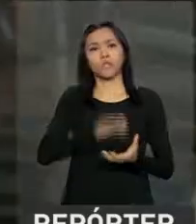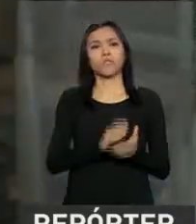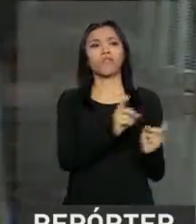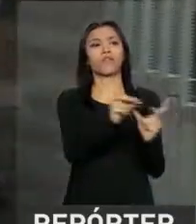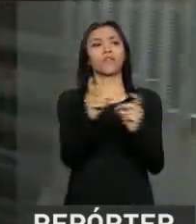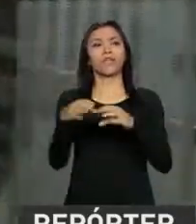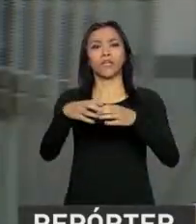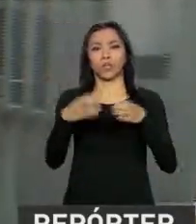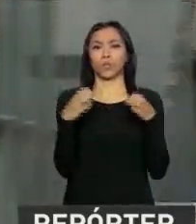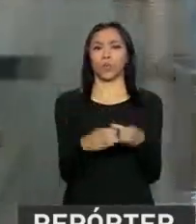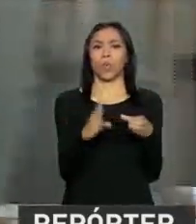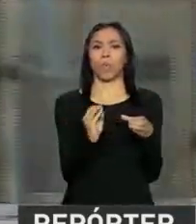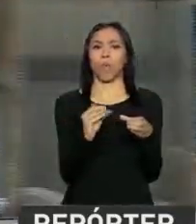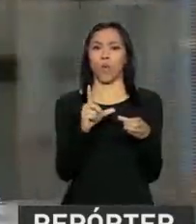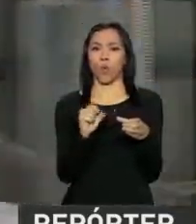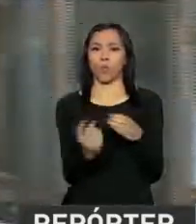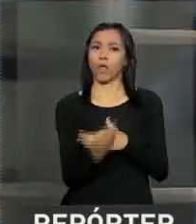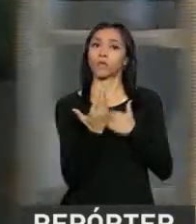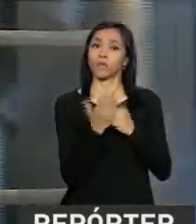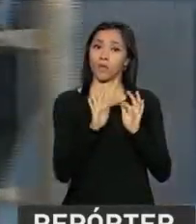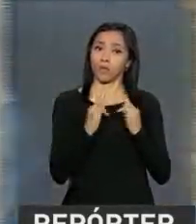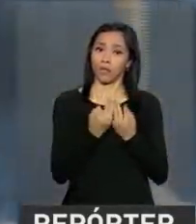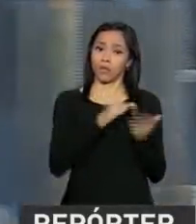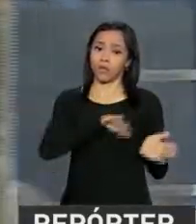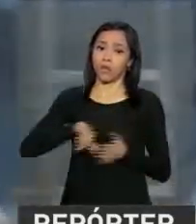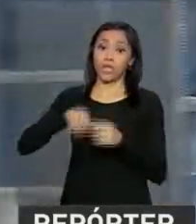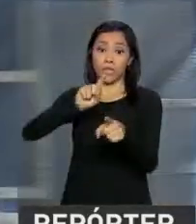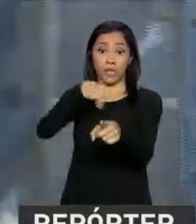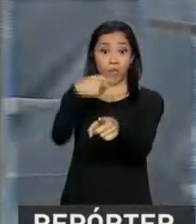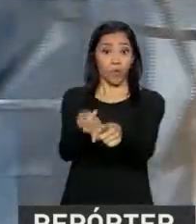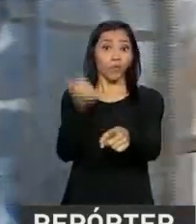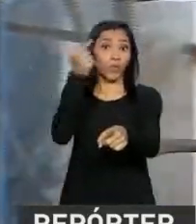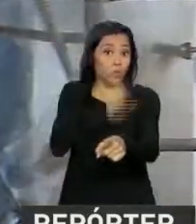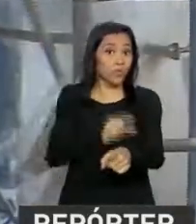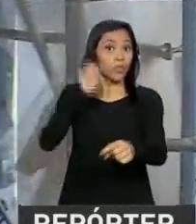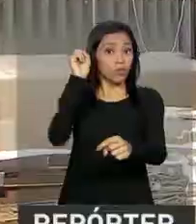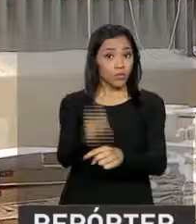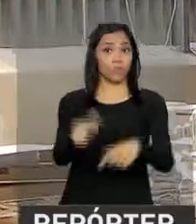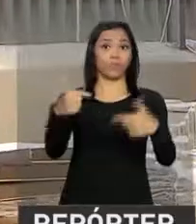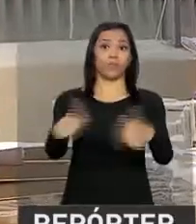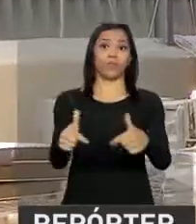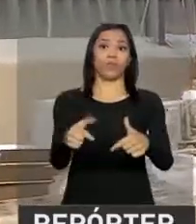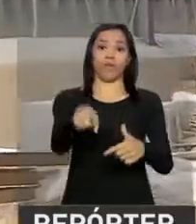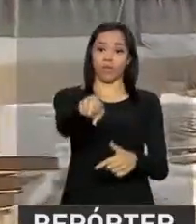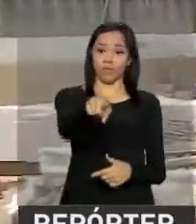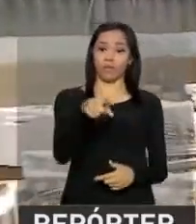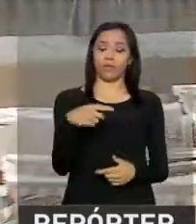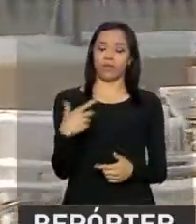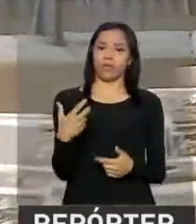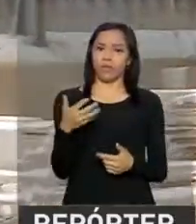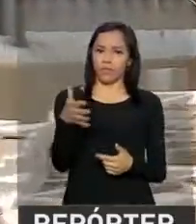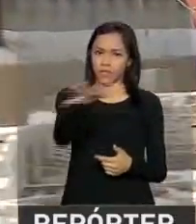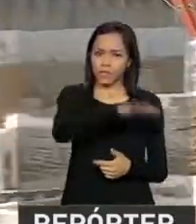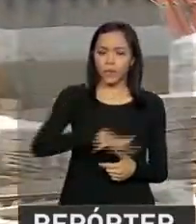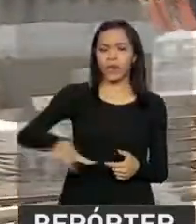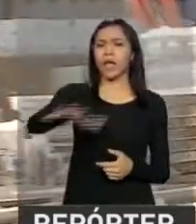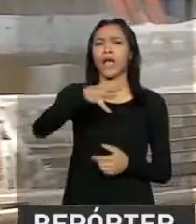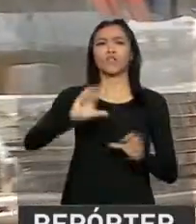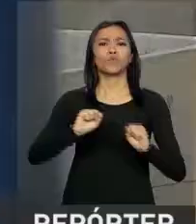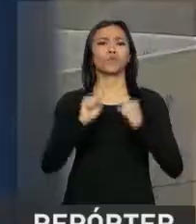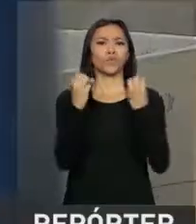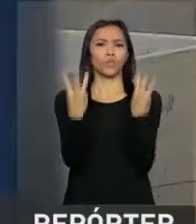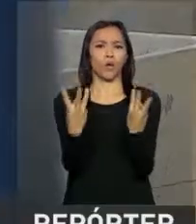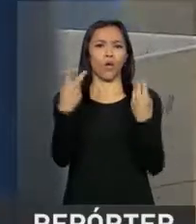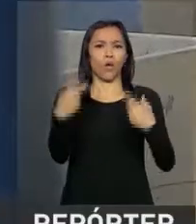manter. Depois de muito procurar, veio a oportunidade para trabalhar como um faz-tudo na obra de revitalização de um shopping de